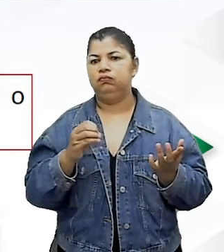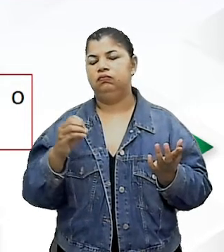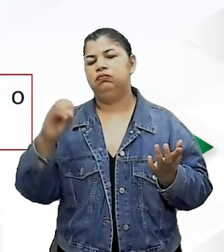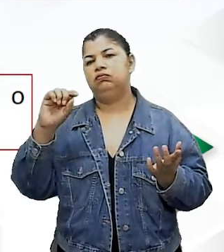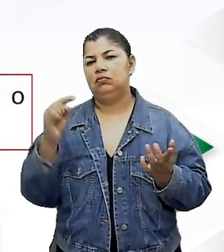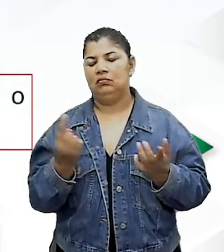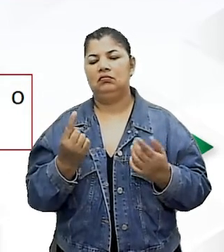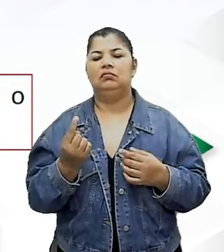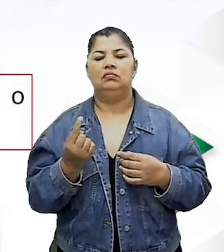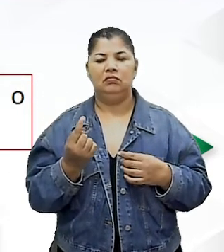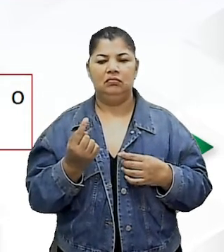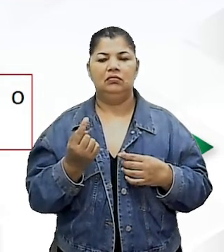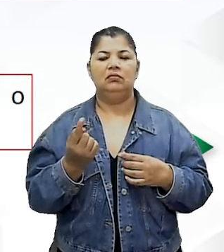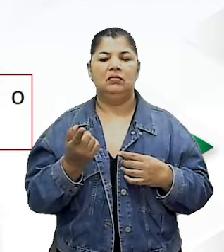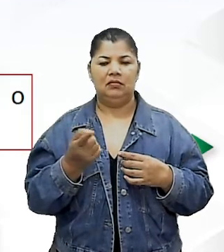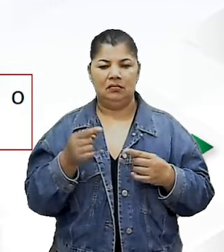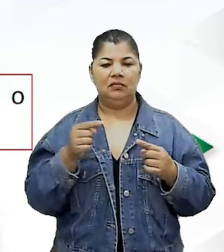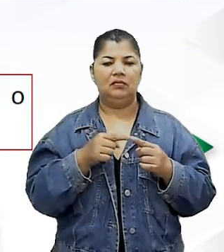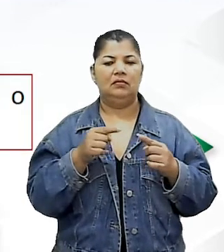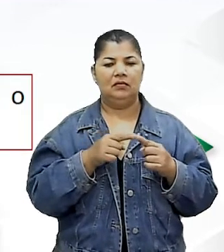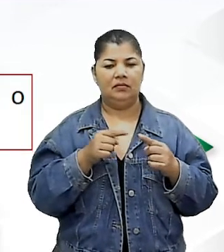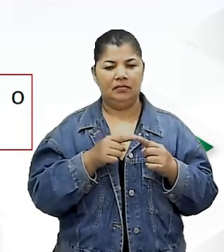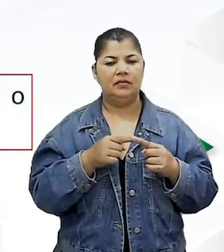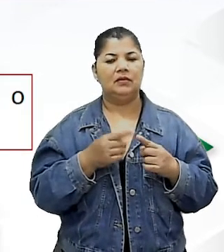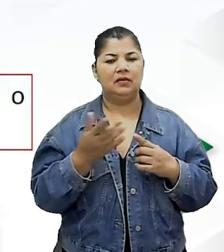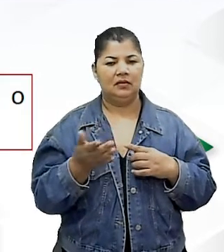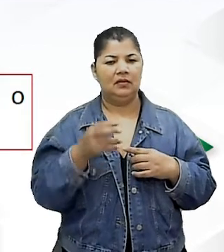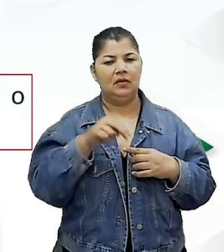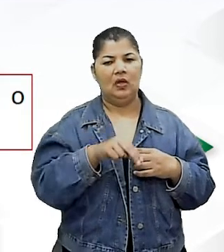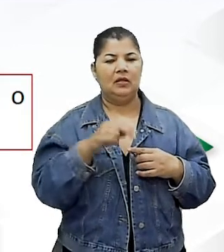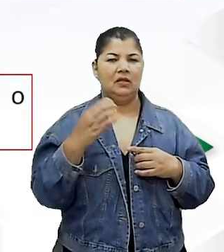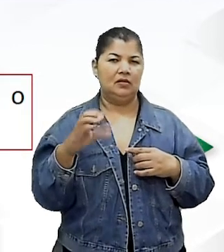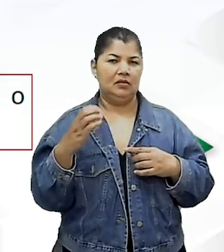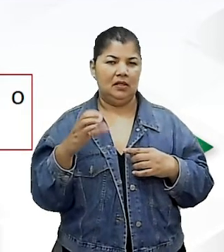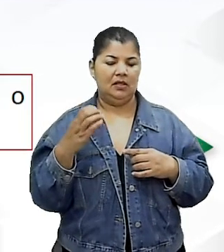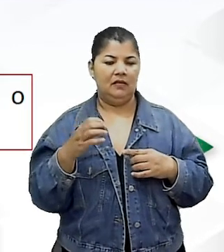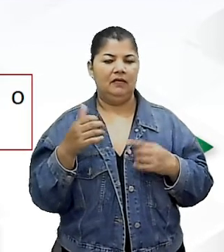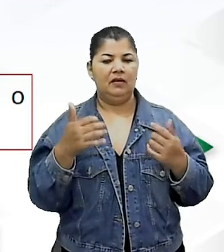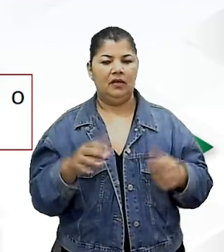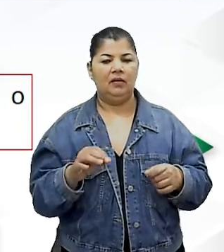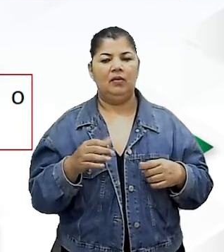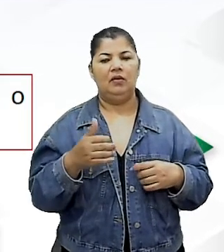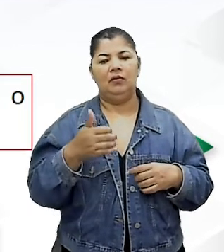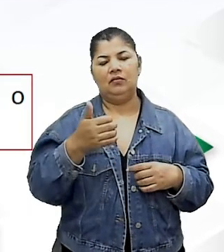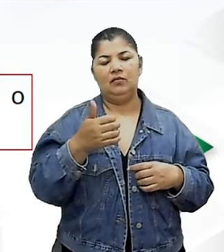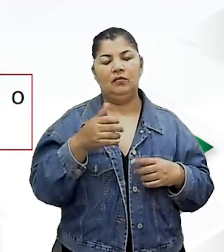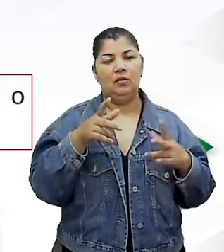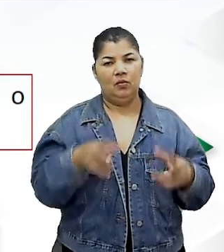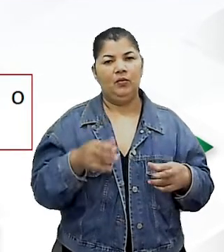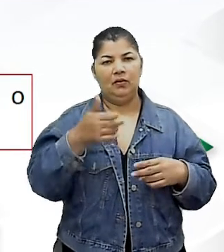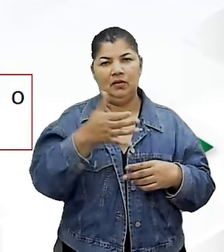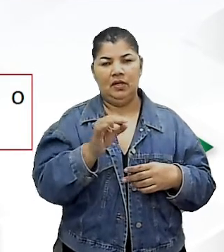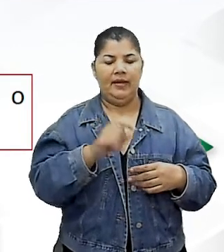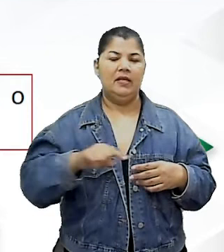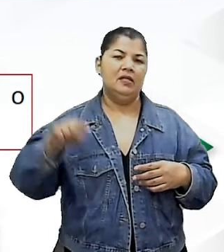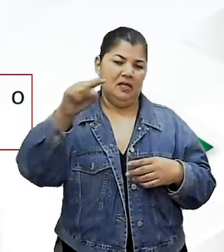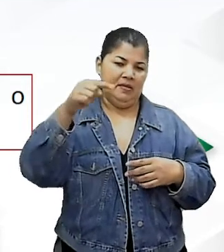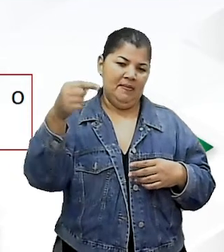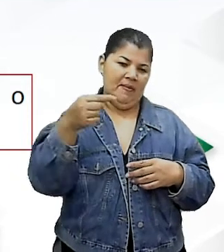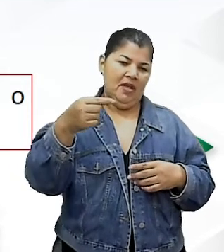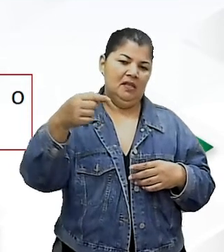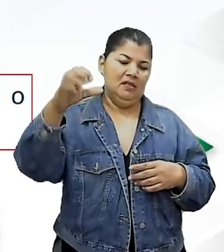tudo isso. Representando em notação científica, seria 10 elevado a menos 9 metros. Isso é